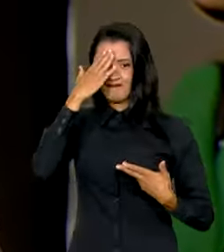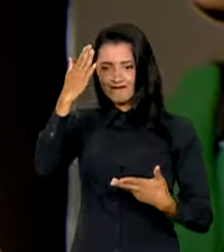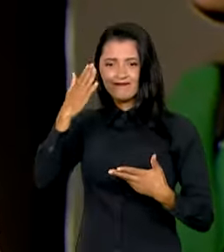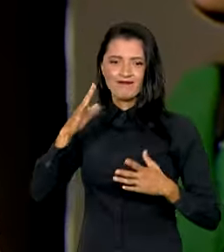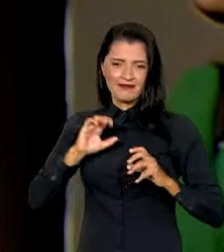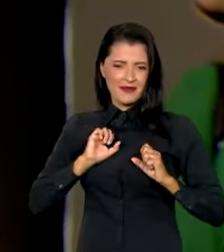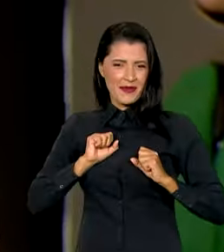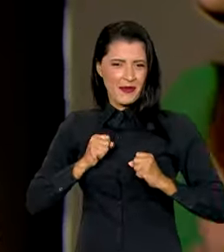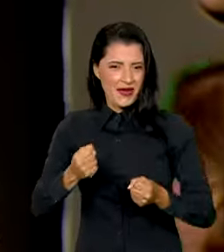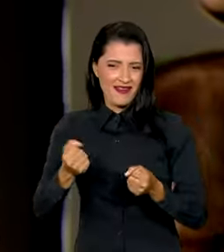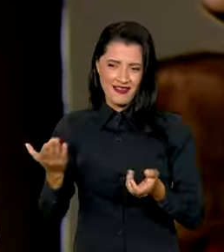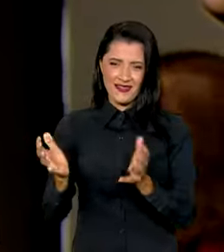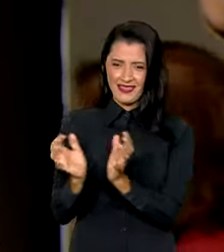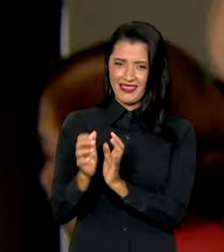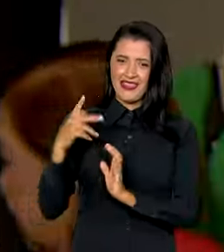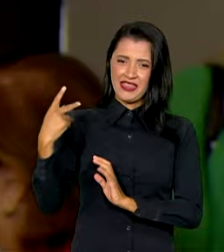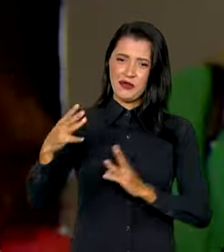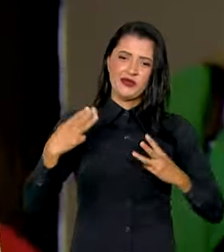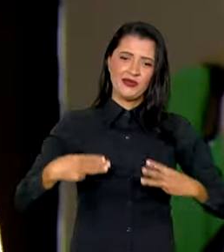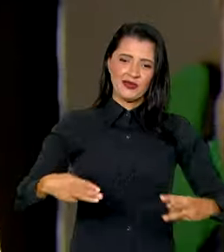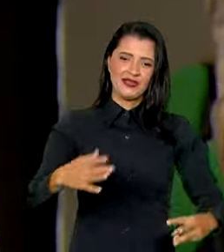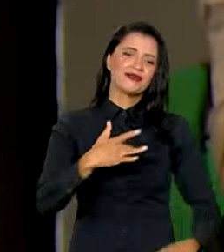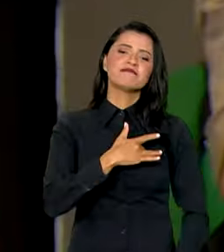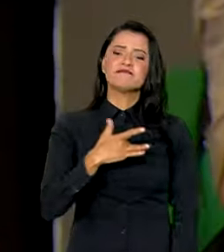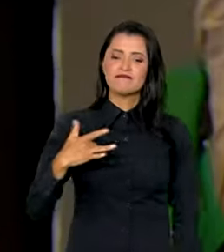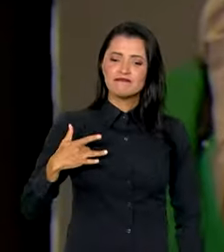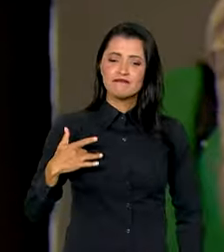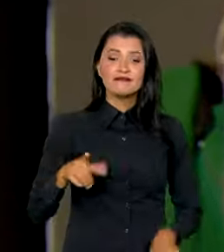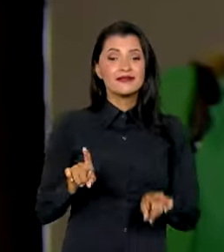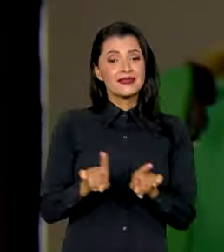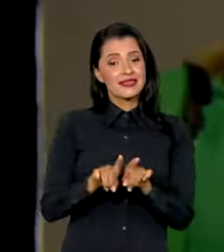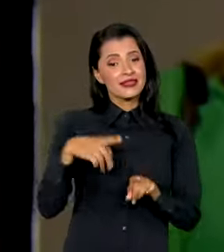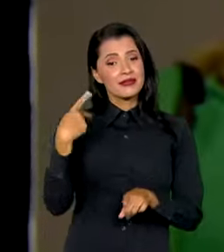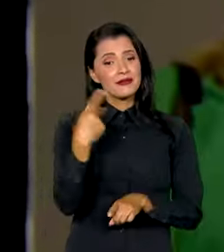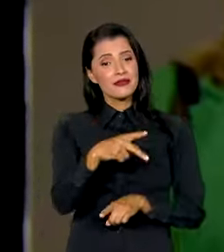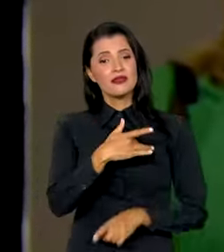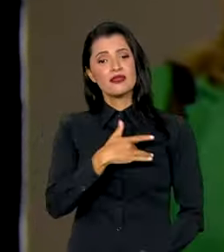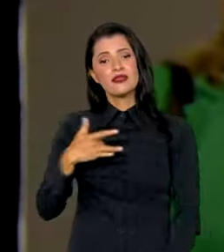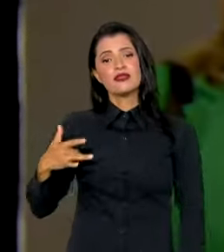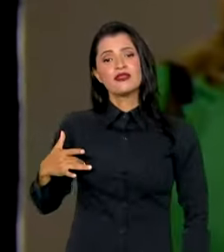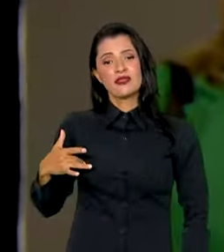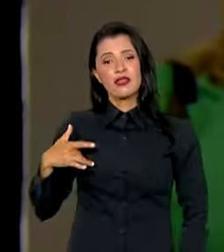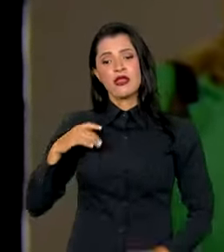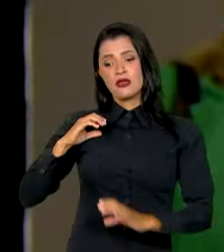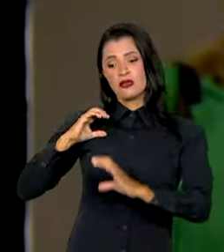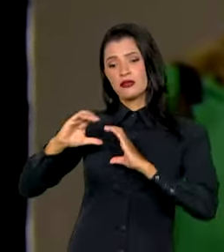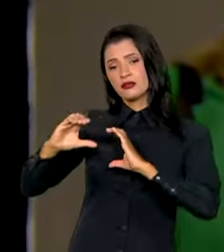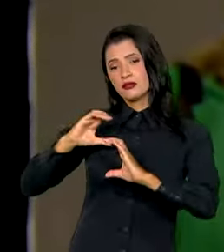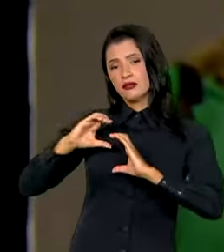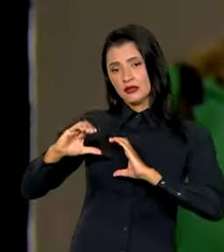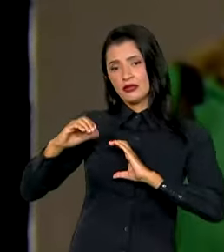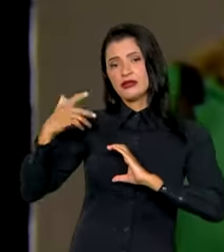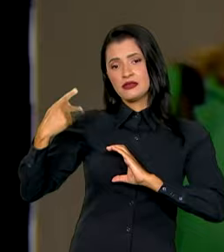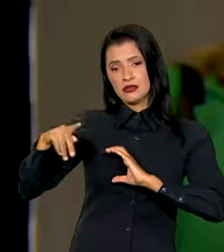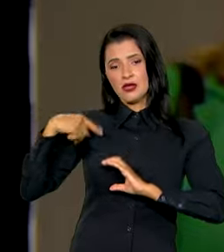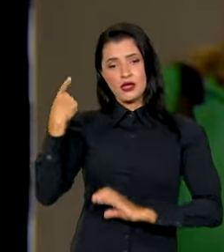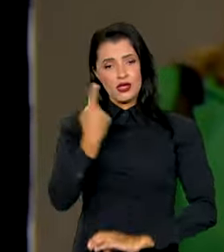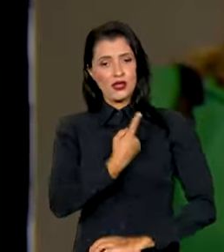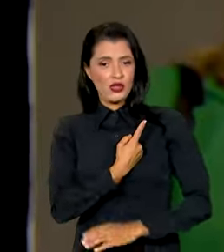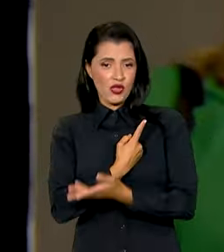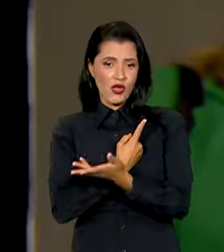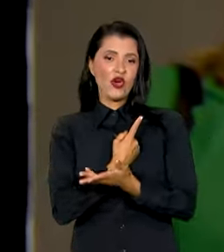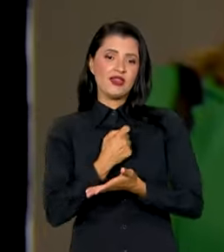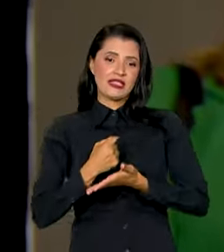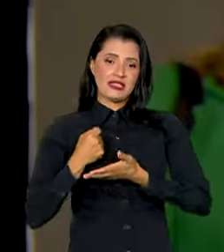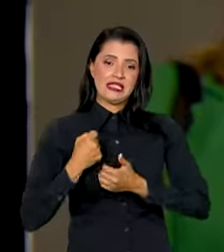de toda a equipe do Ministério da Saúde, que também no Ministério da Saúde a comunicação, a nossa